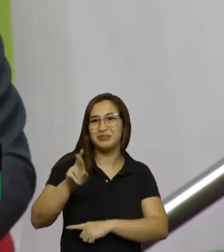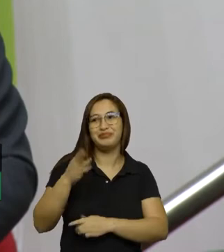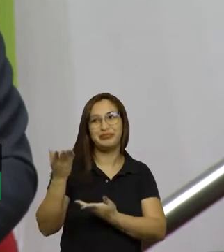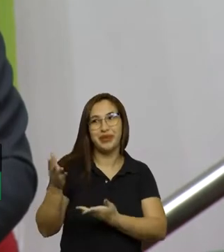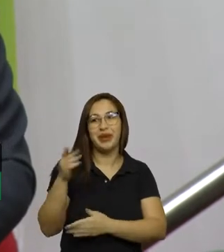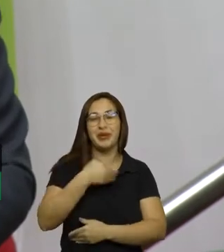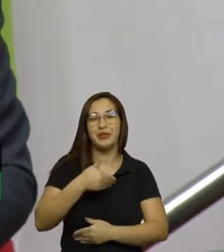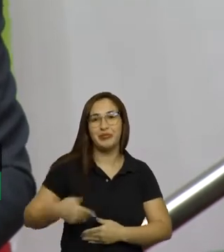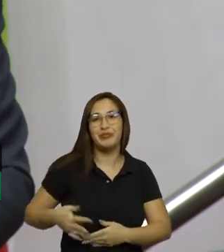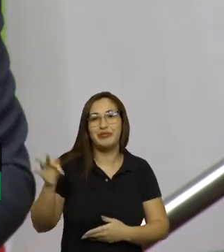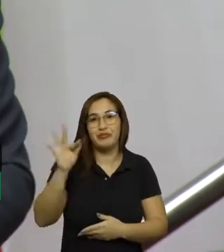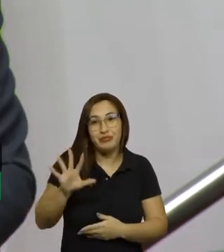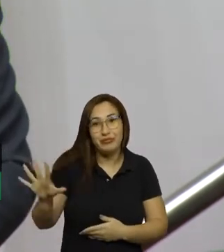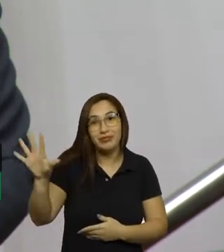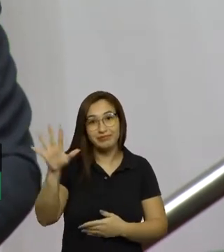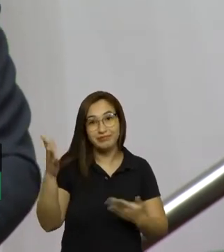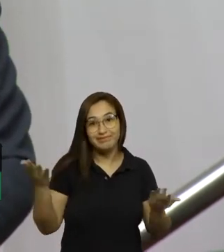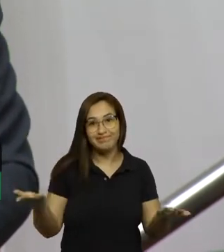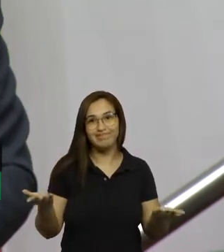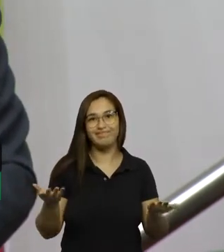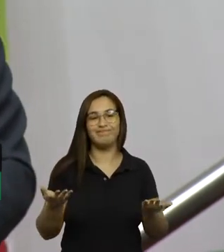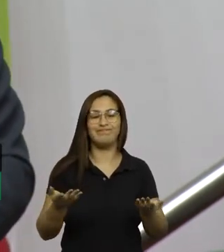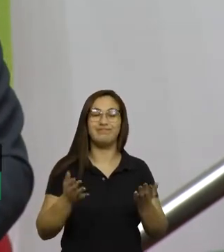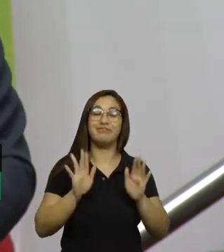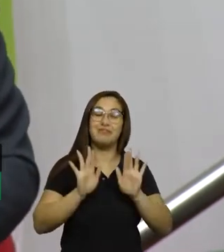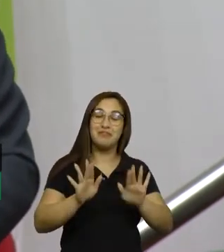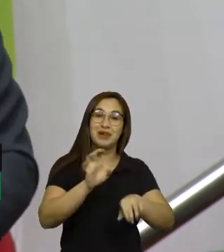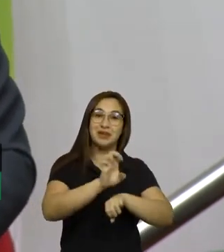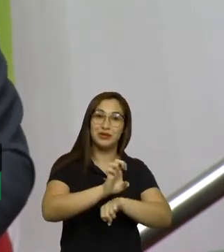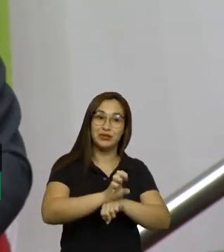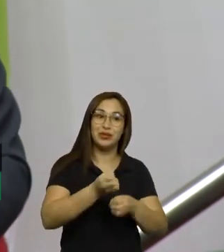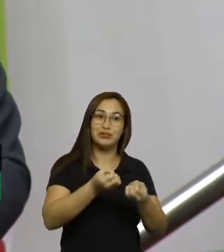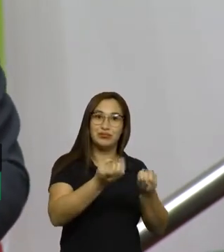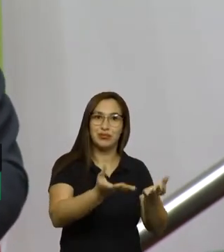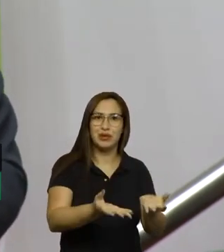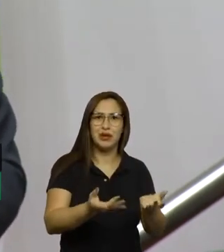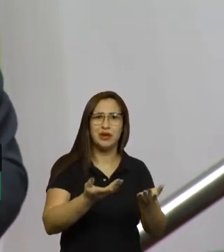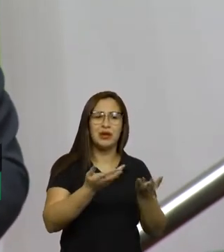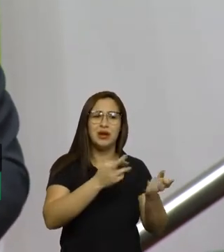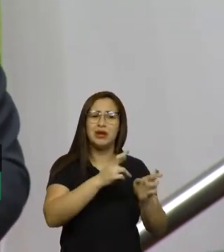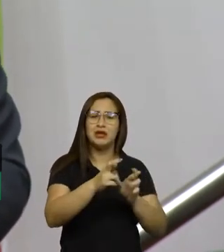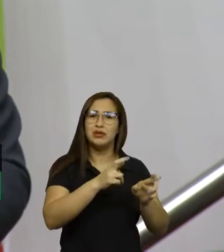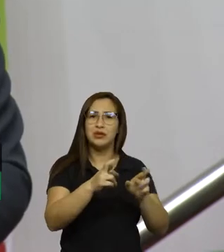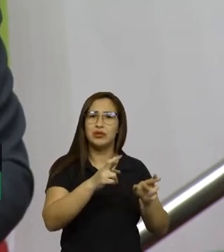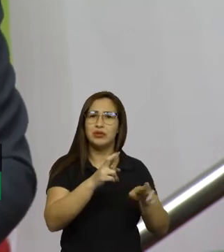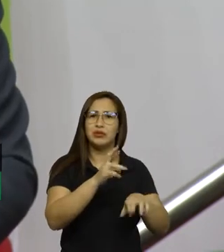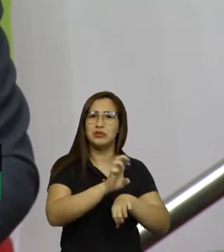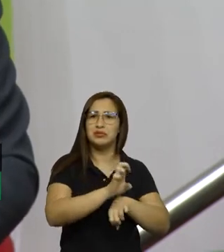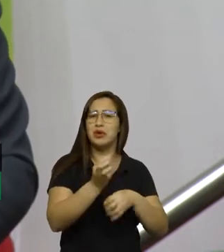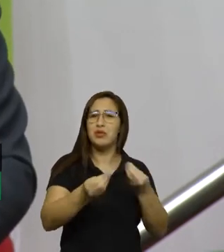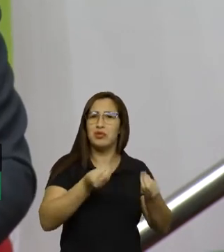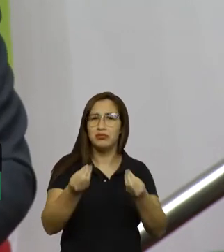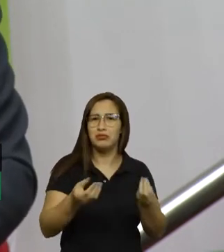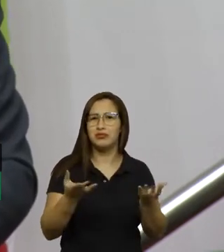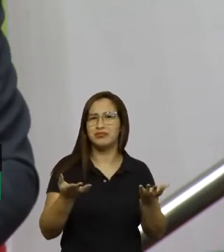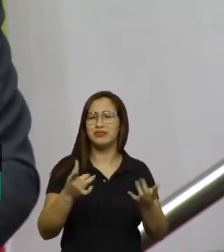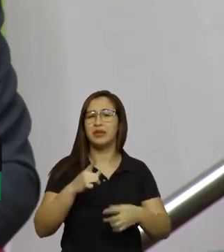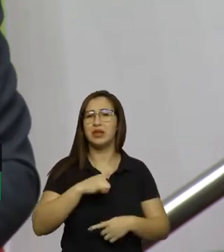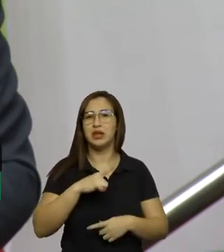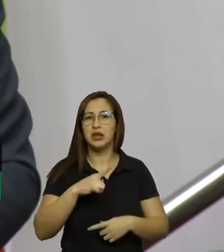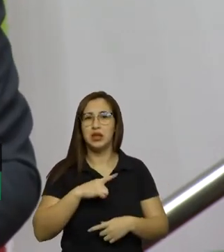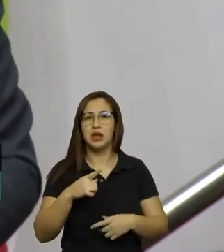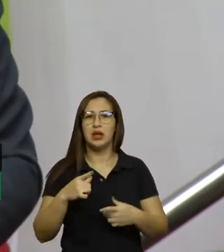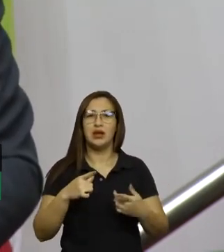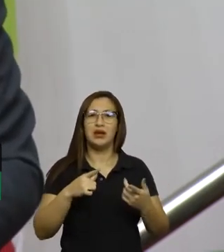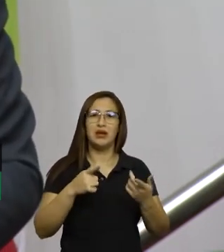realizar, está colocando recursos. Mas aí como ficam as rodovias estaduais? Inclusive, ela falou da dificuldade de, pelo menos, se ter uma grande operação